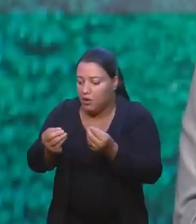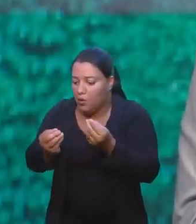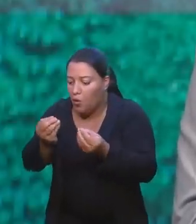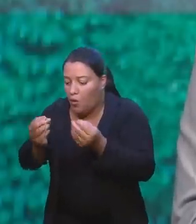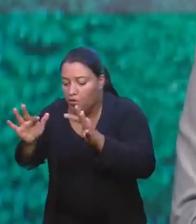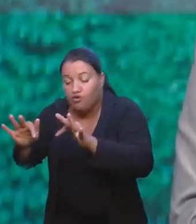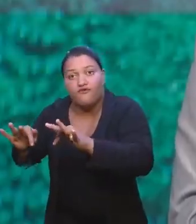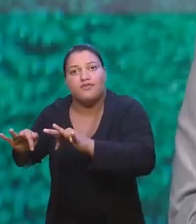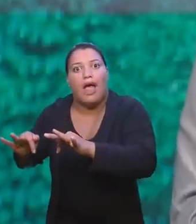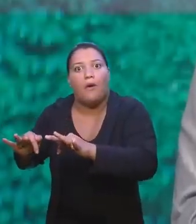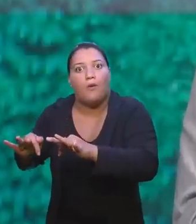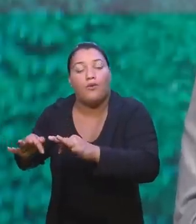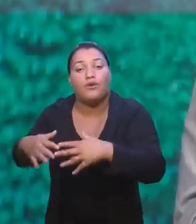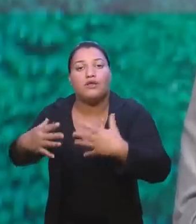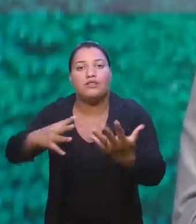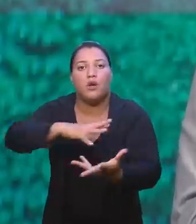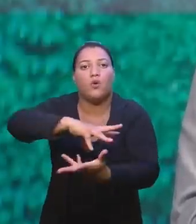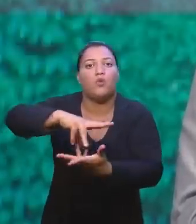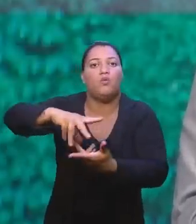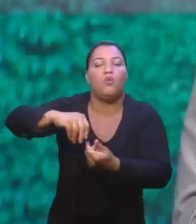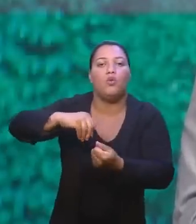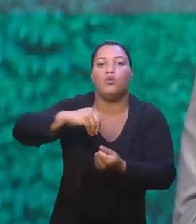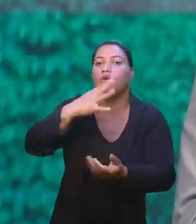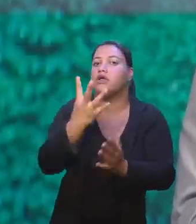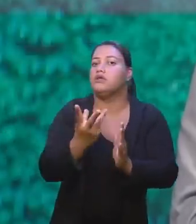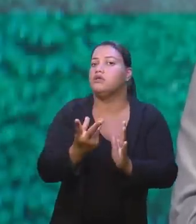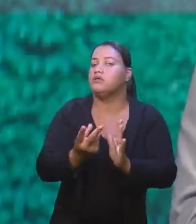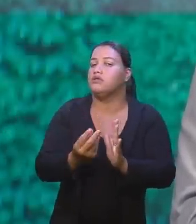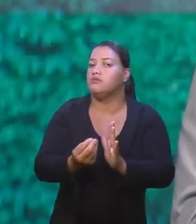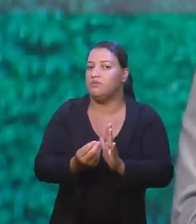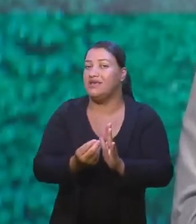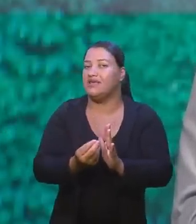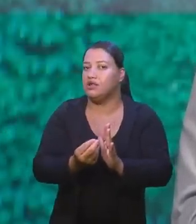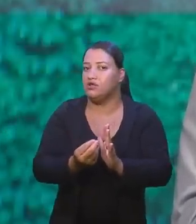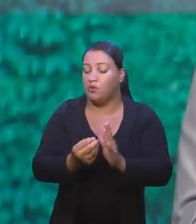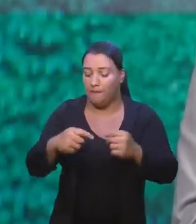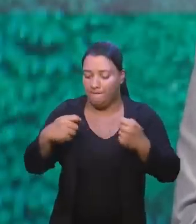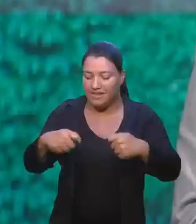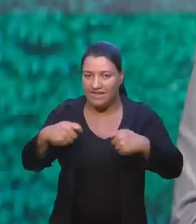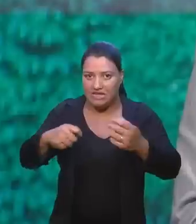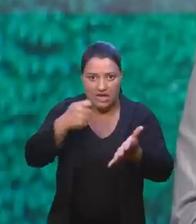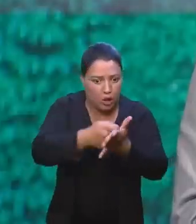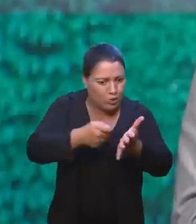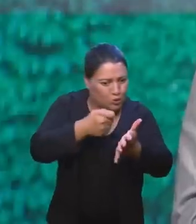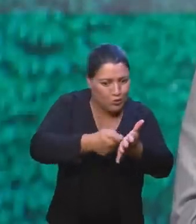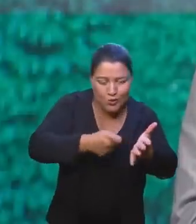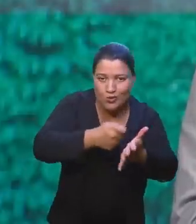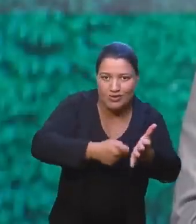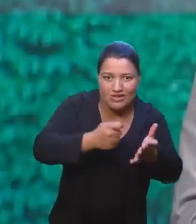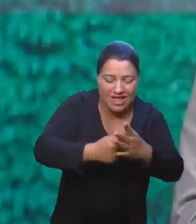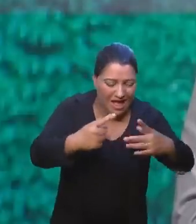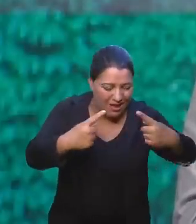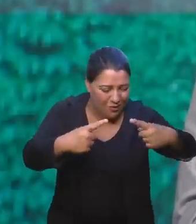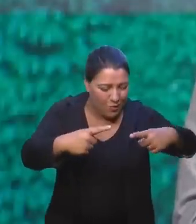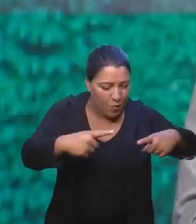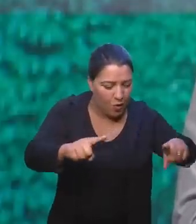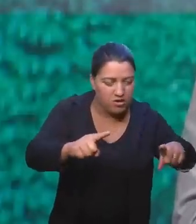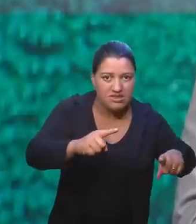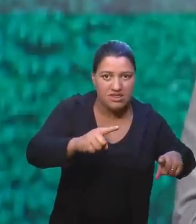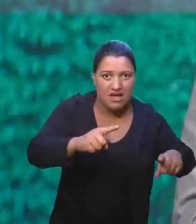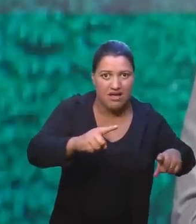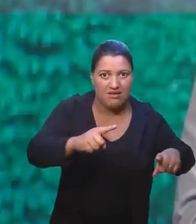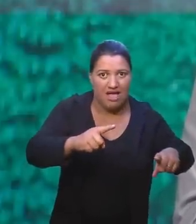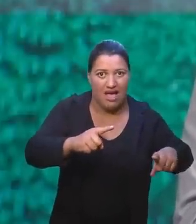Nesses mundos, os espíritos exilados tem de lutar ao mesmo tempo contra a perversidade dos